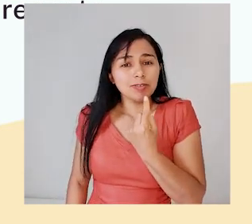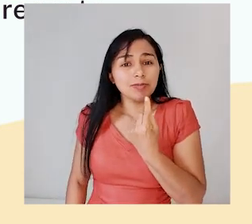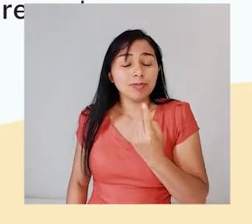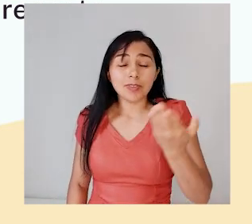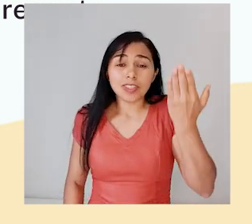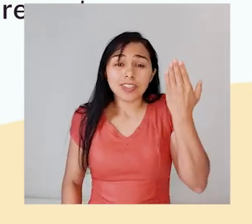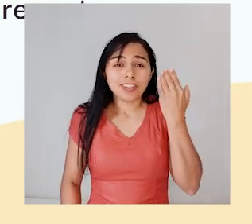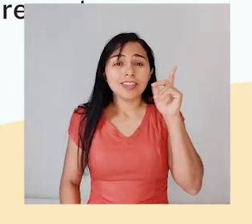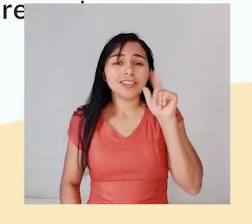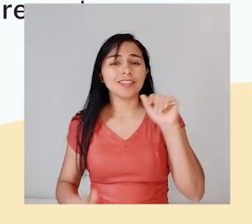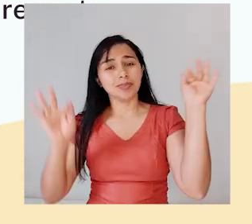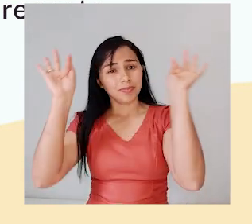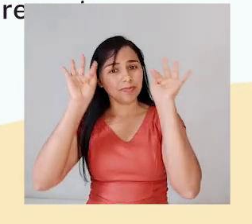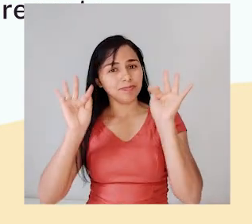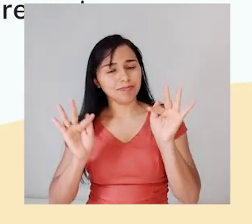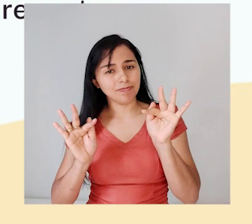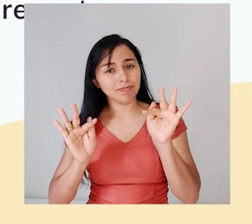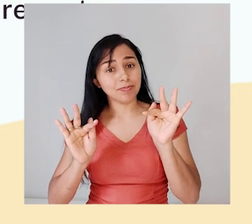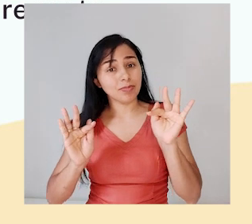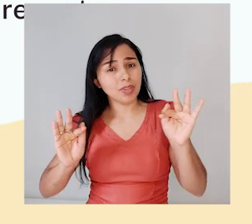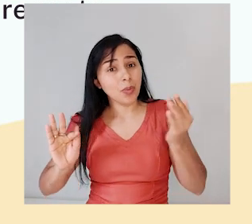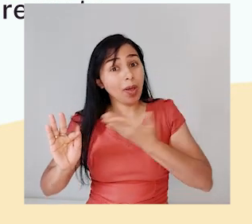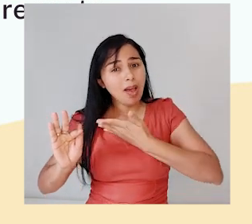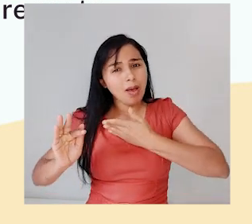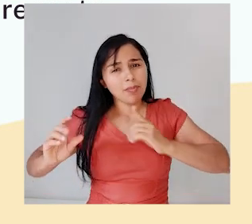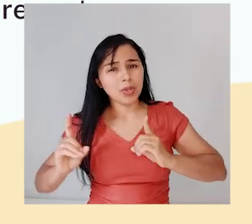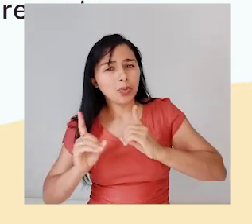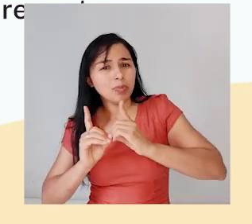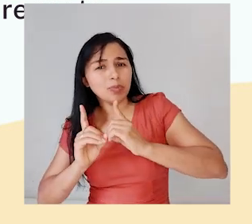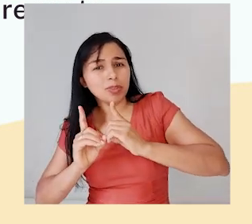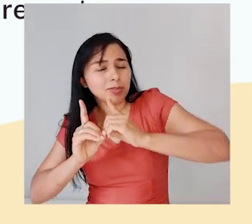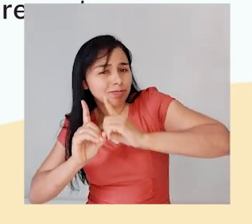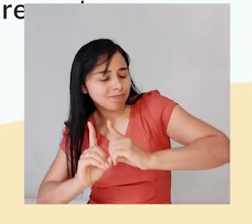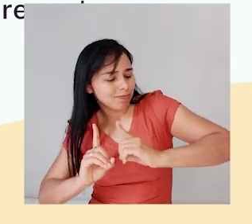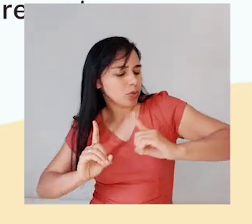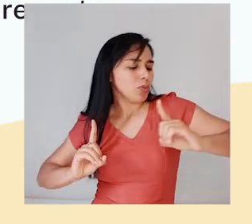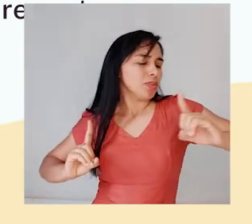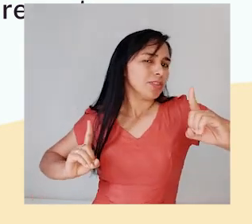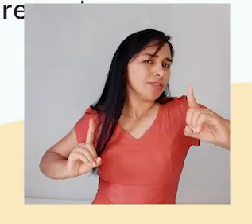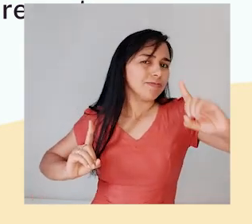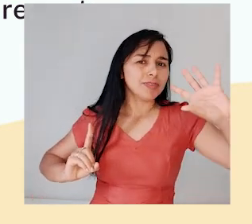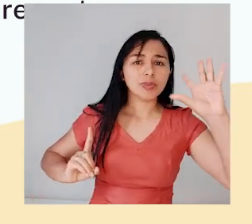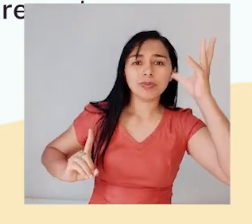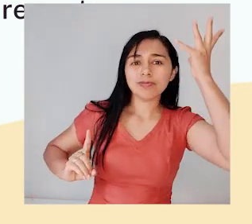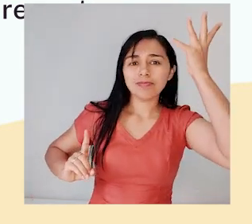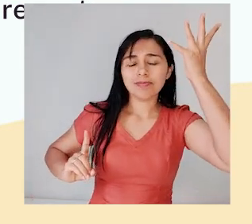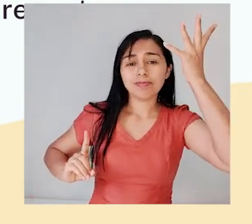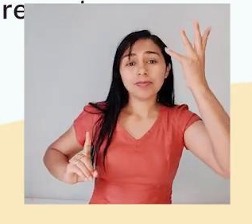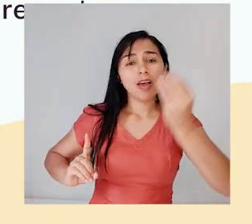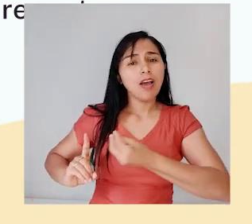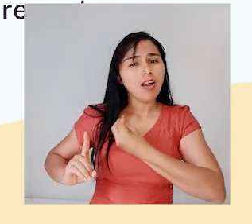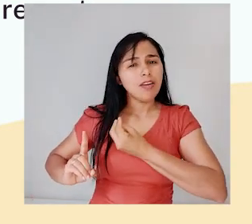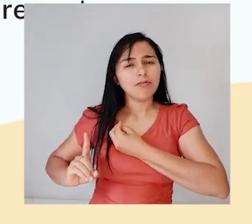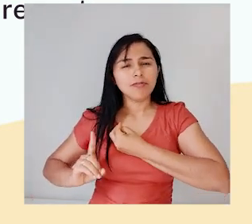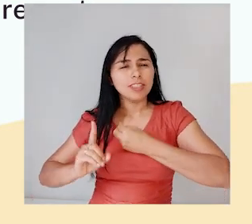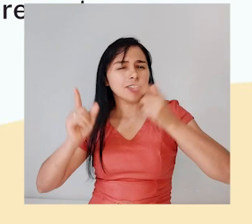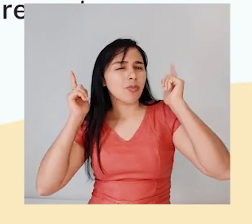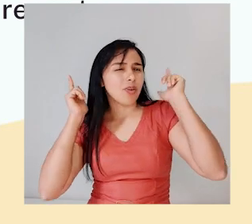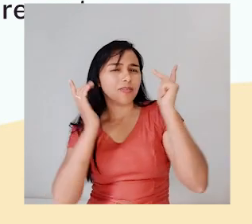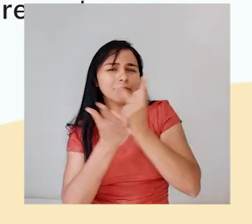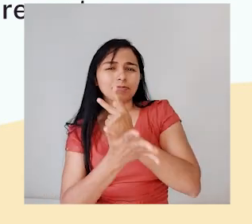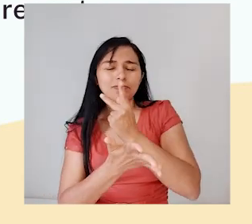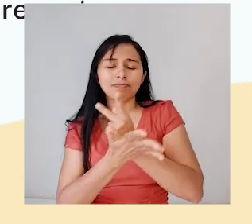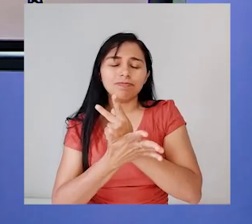Fez-se de amigo próximo o distante, fez-se da vida uma aventura errante. De repente, não mais